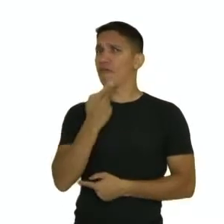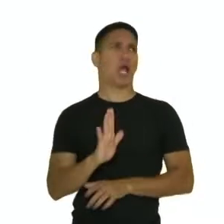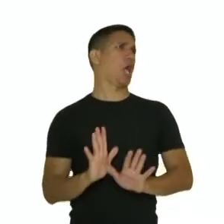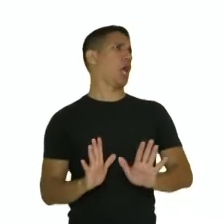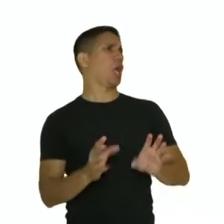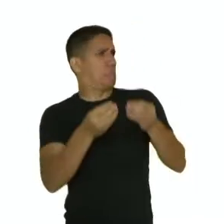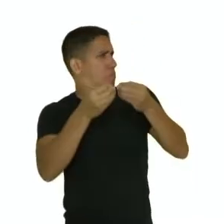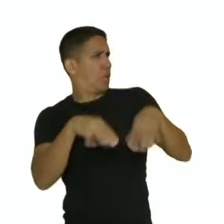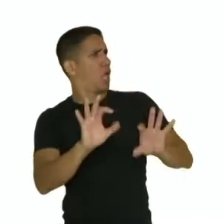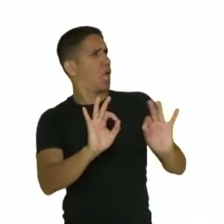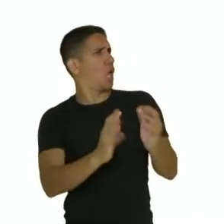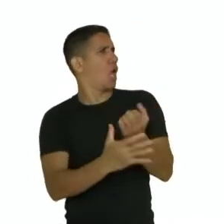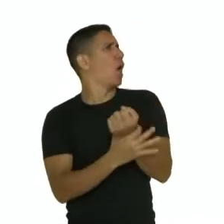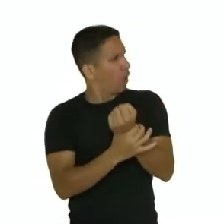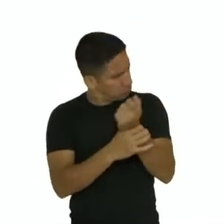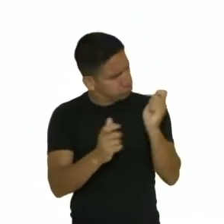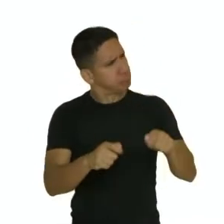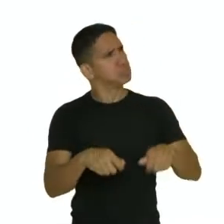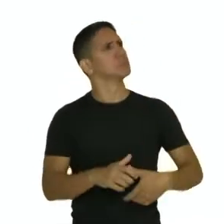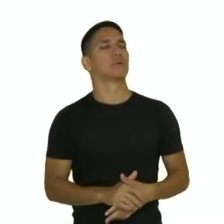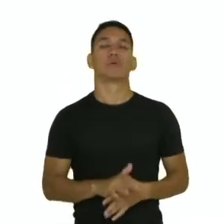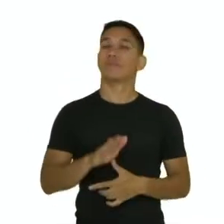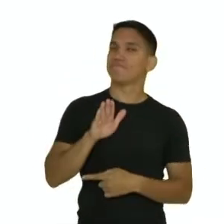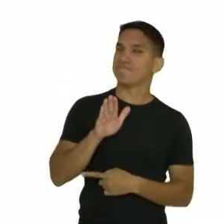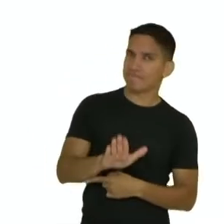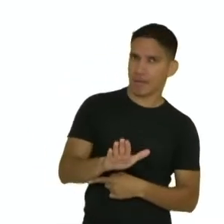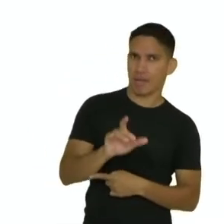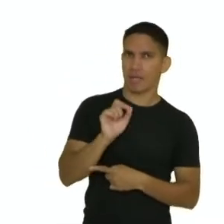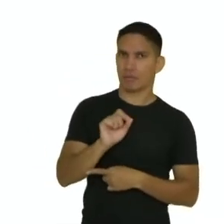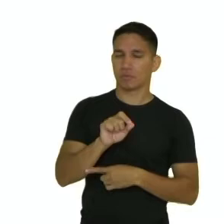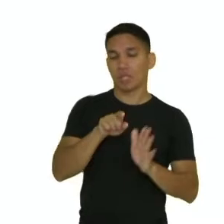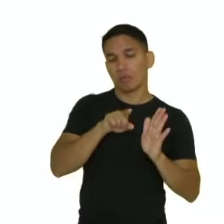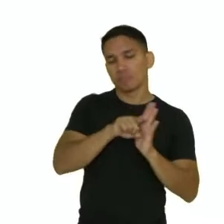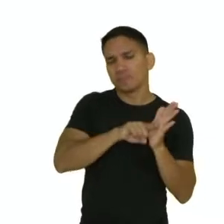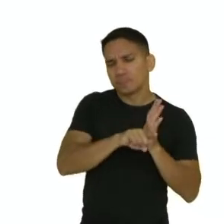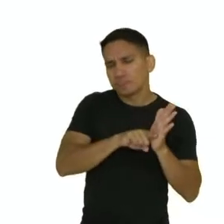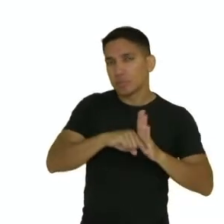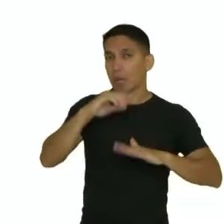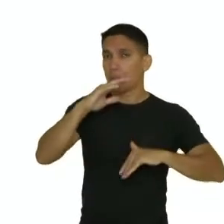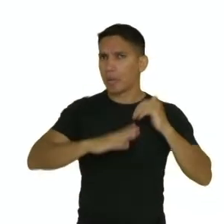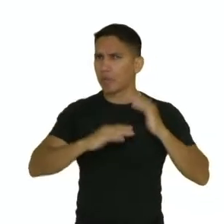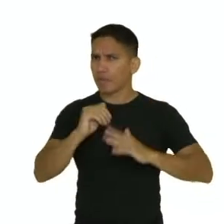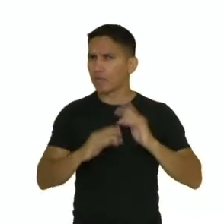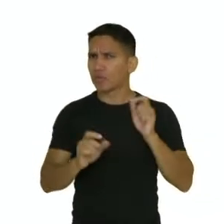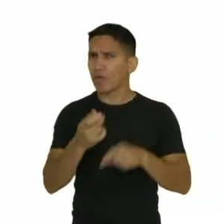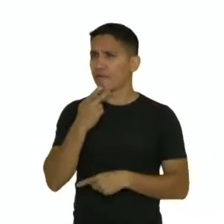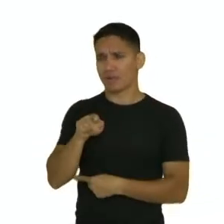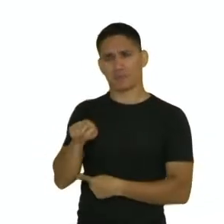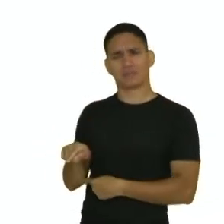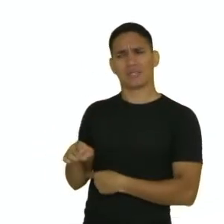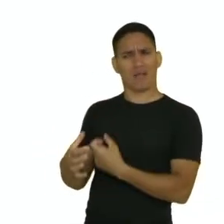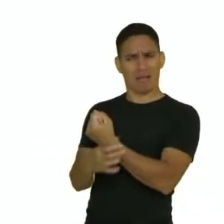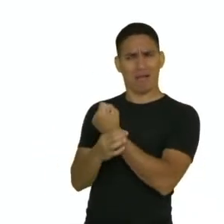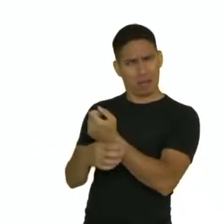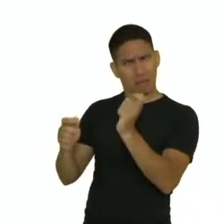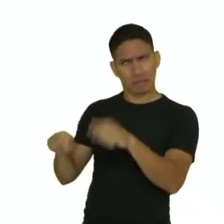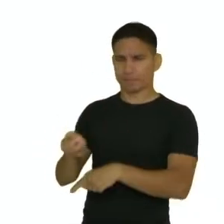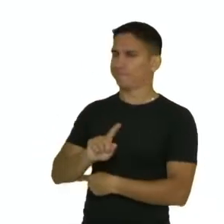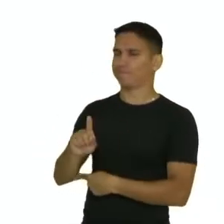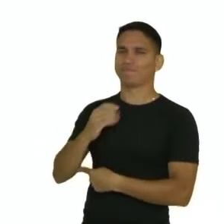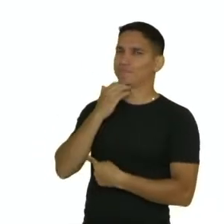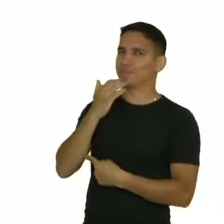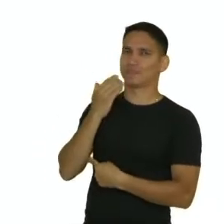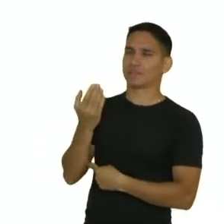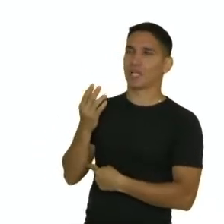prejudica a aprendizagem. No entanto, para especialistas, esse argumento é falso e o hábito de